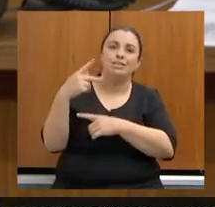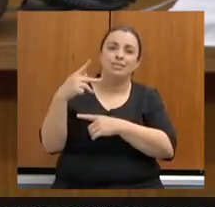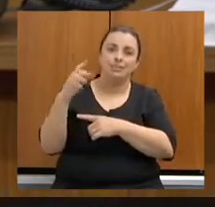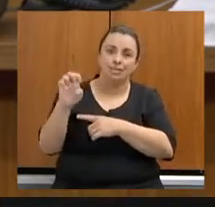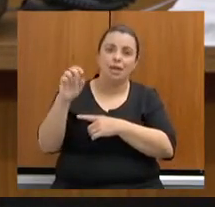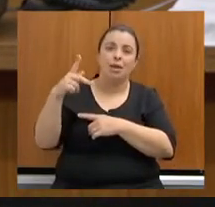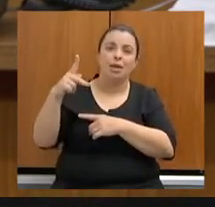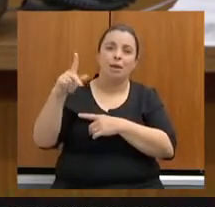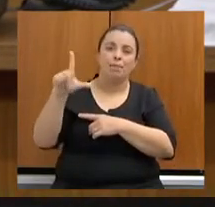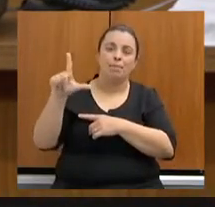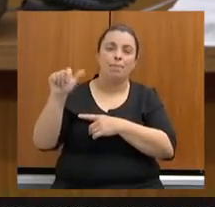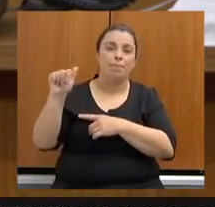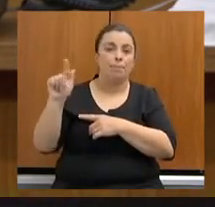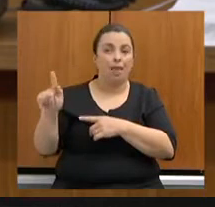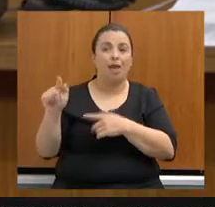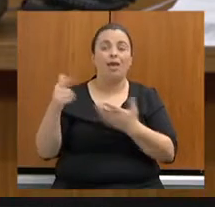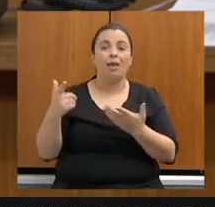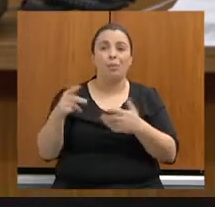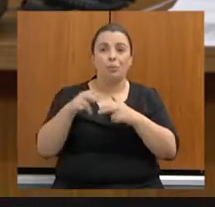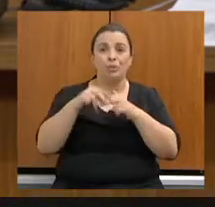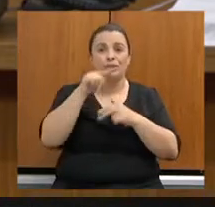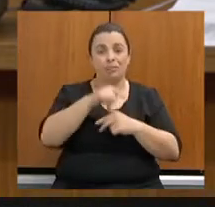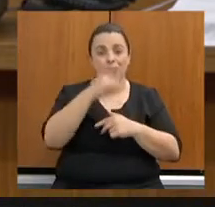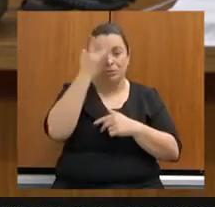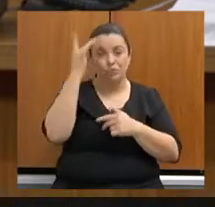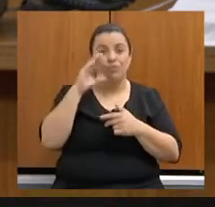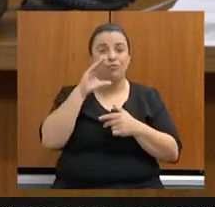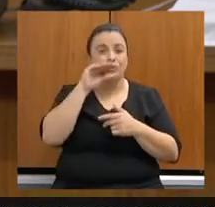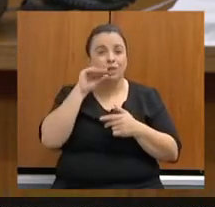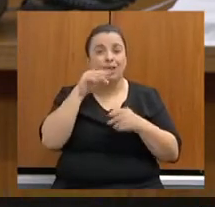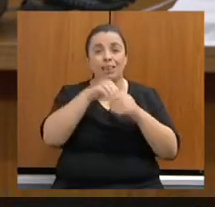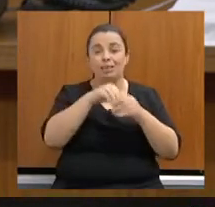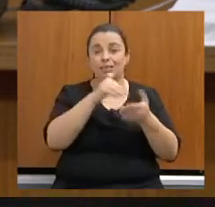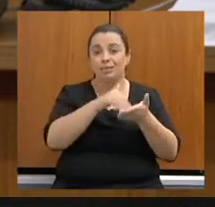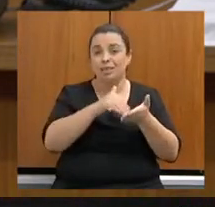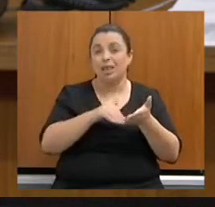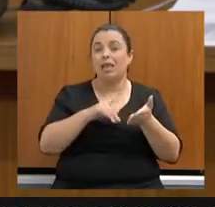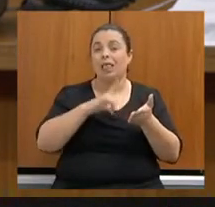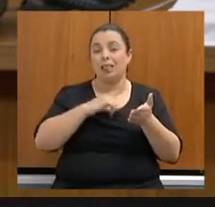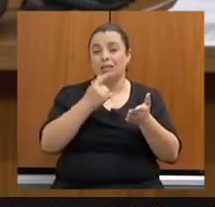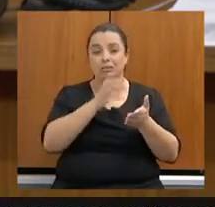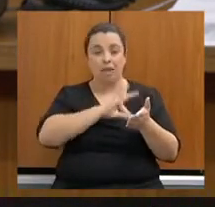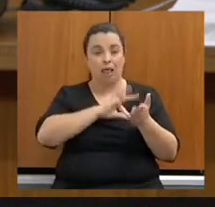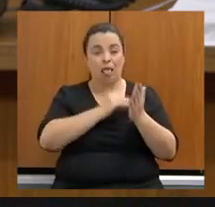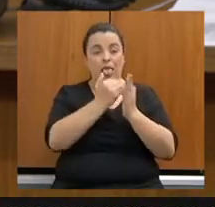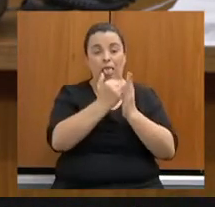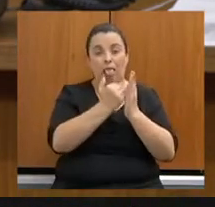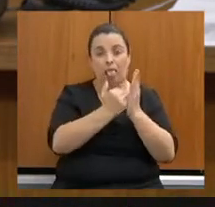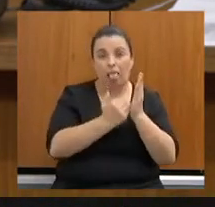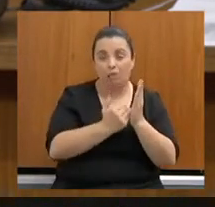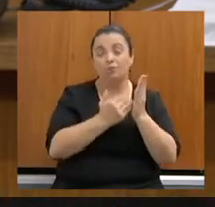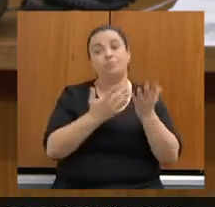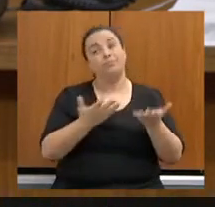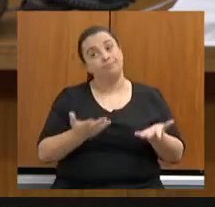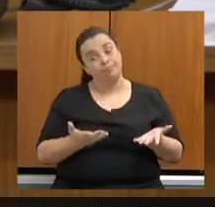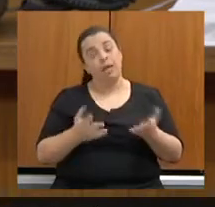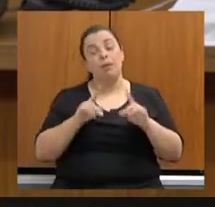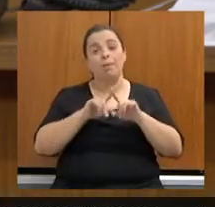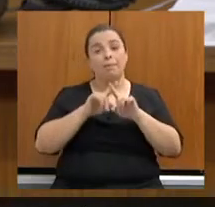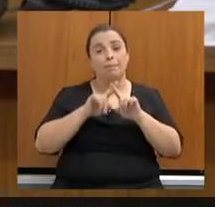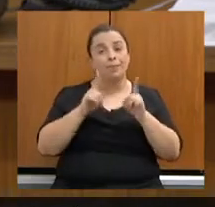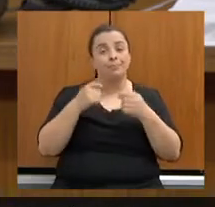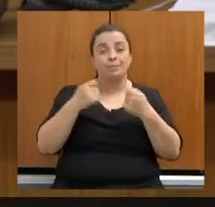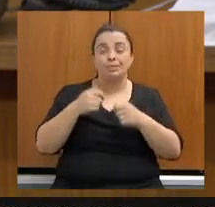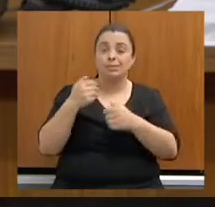defasagem do pagamento dos nossos servidores agora o caminho a deputada que eu sempre falo é que a gente